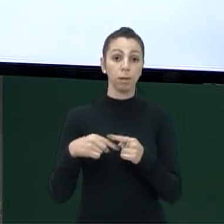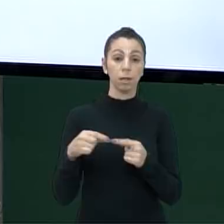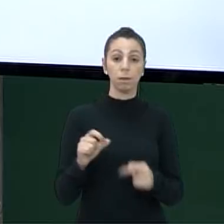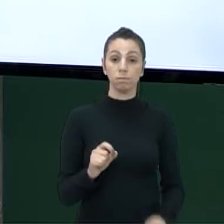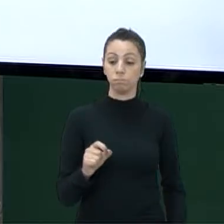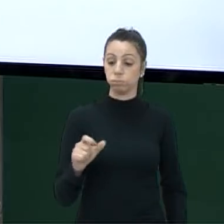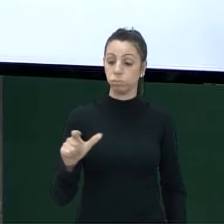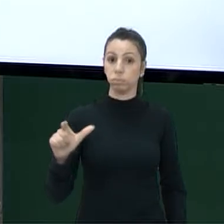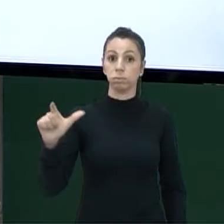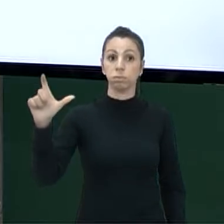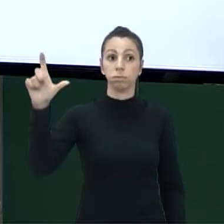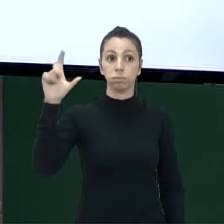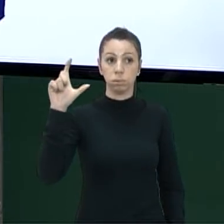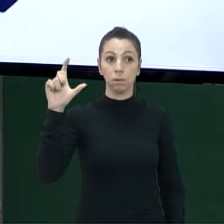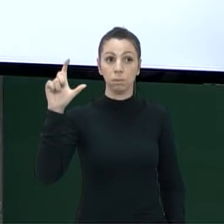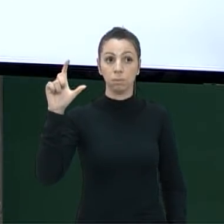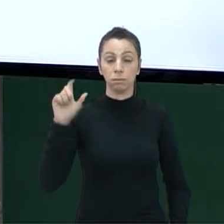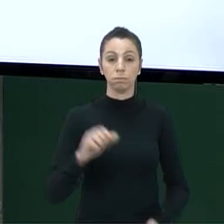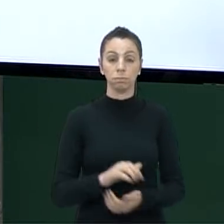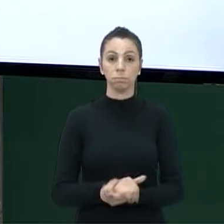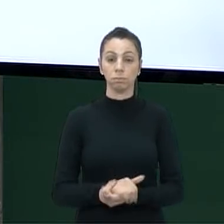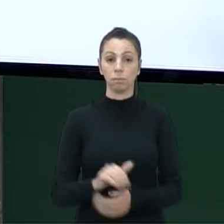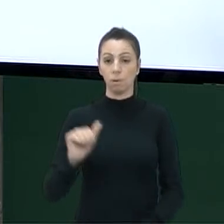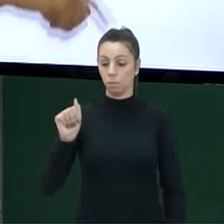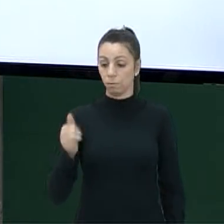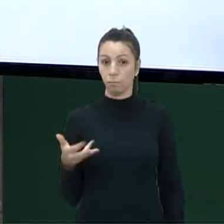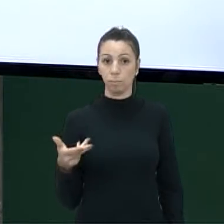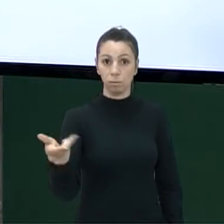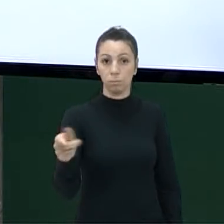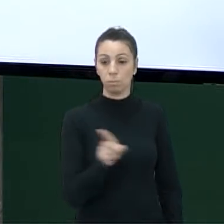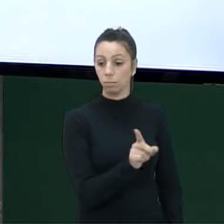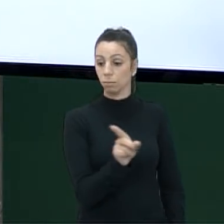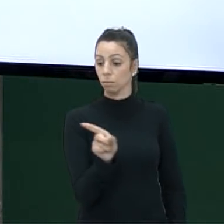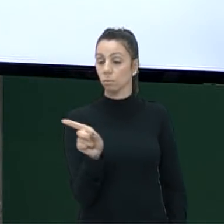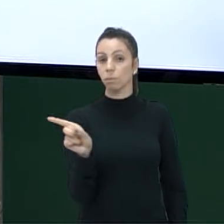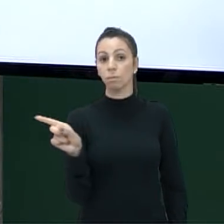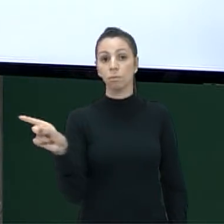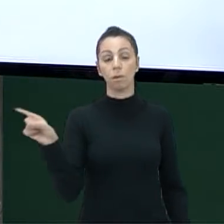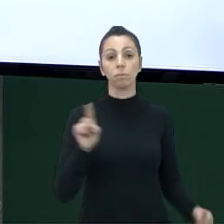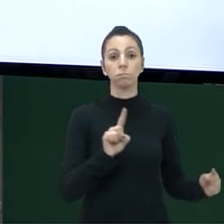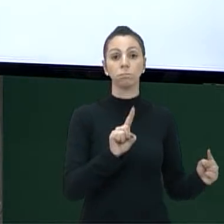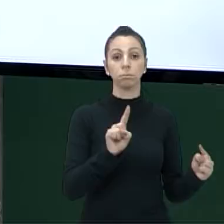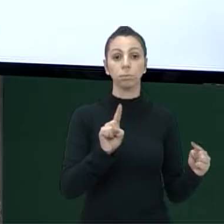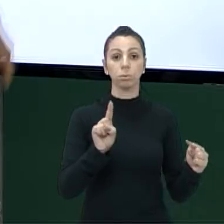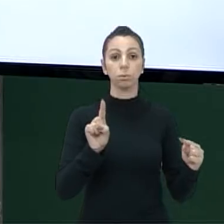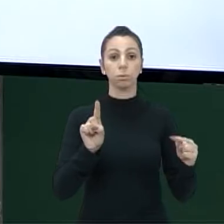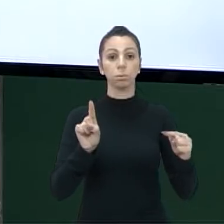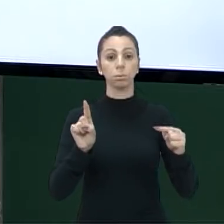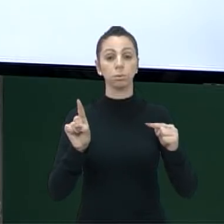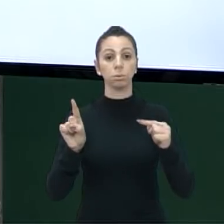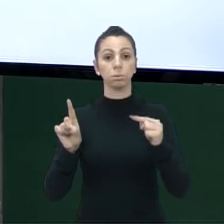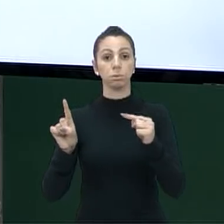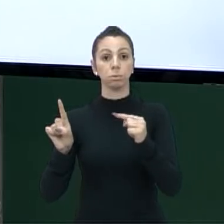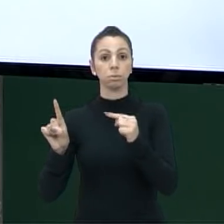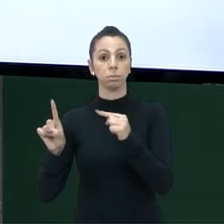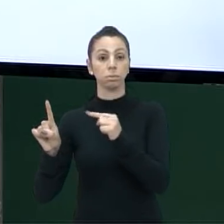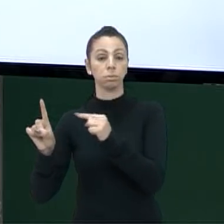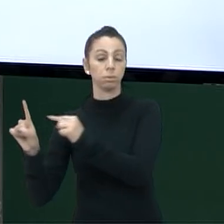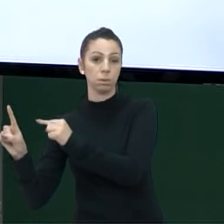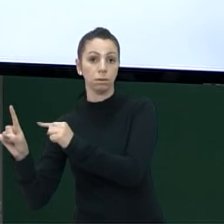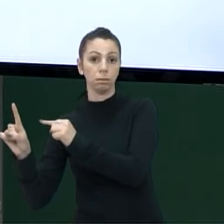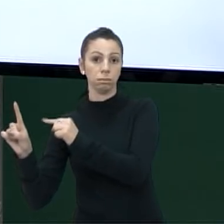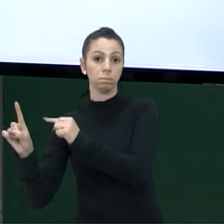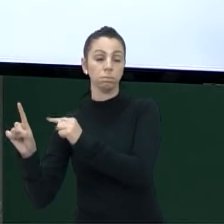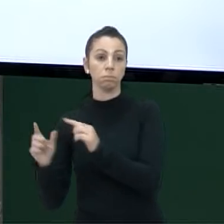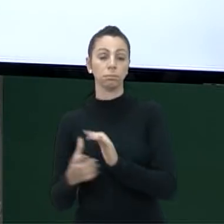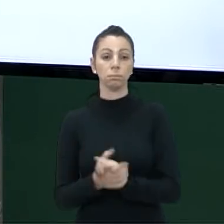Então, olha aqui, ó, vetor aceleração apontado para, neste caso, né, apontado para a